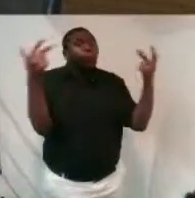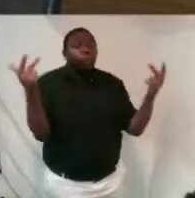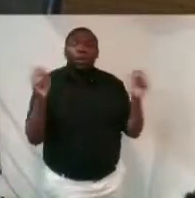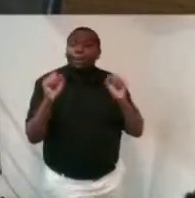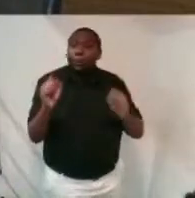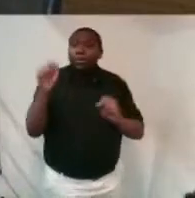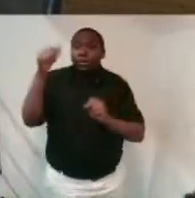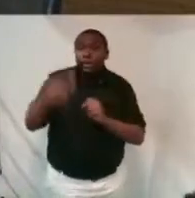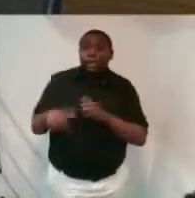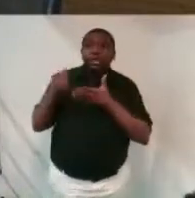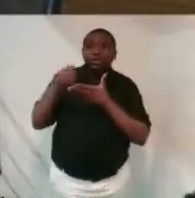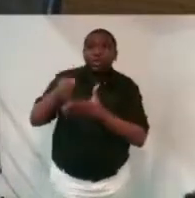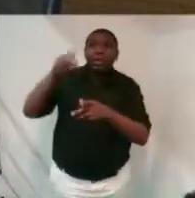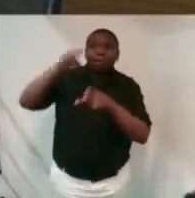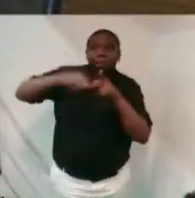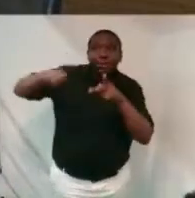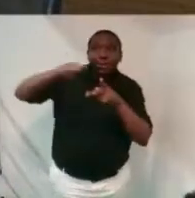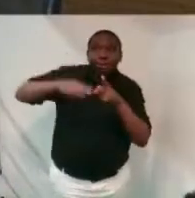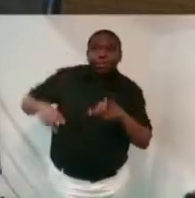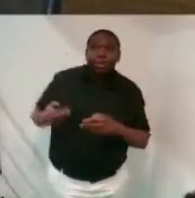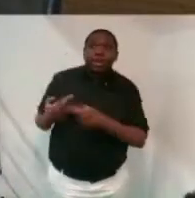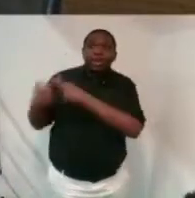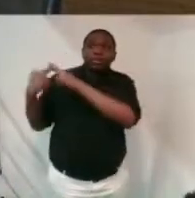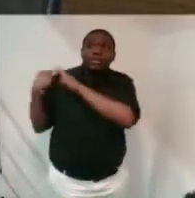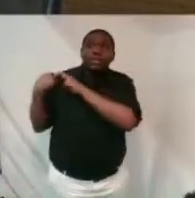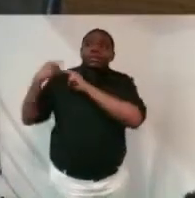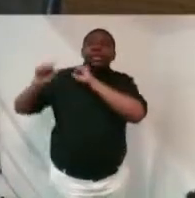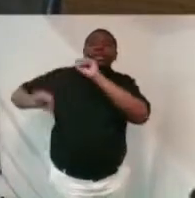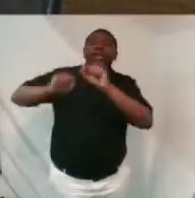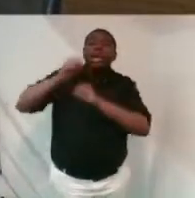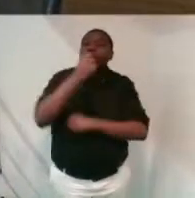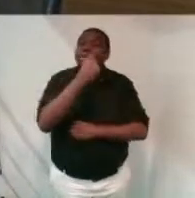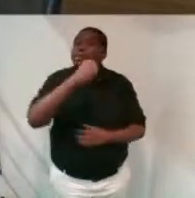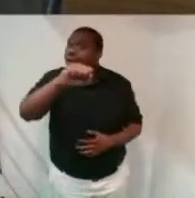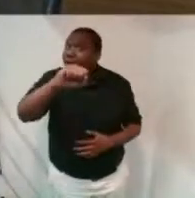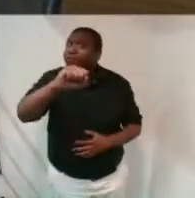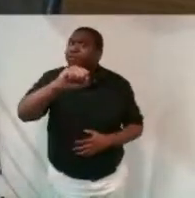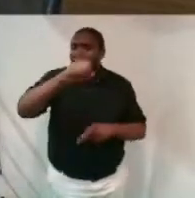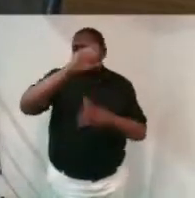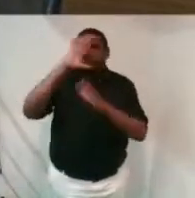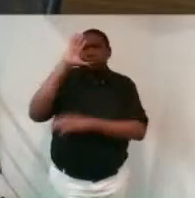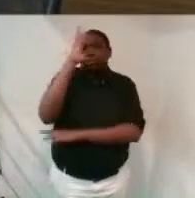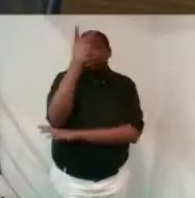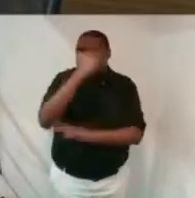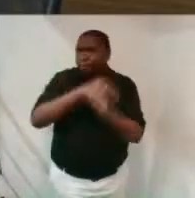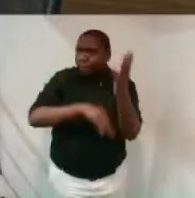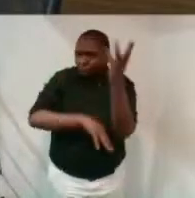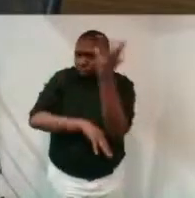o Ministério Público na sua missão de defesa do meio ambiente.